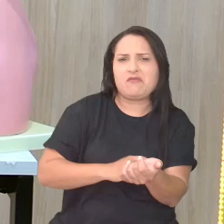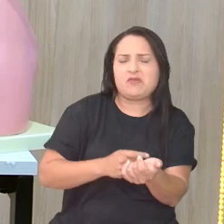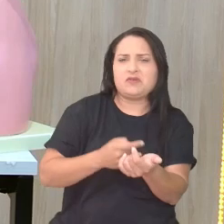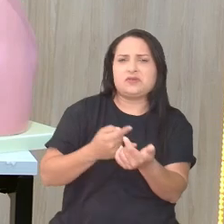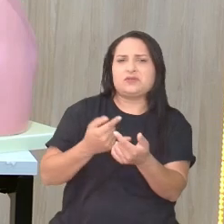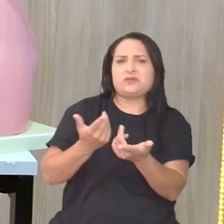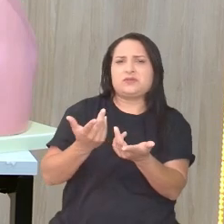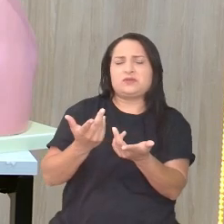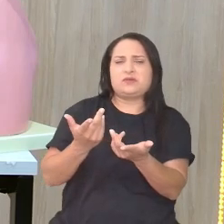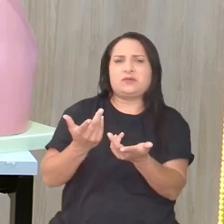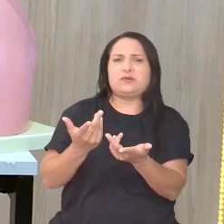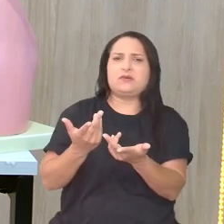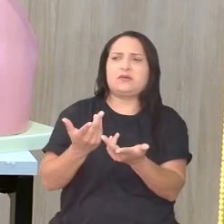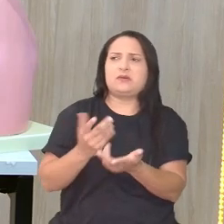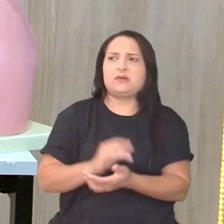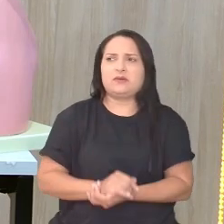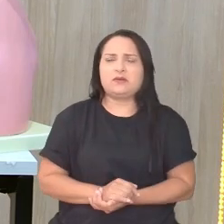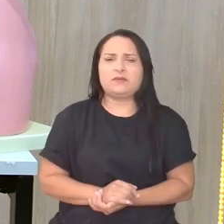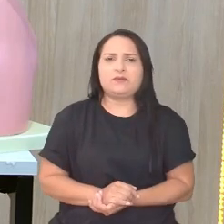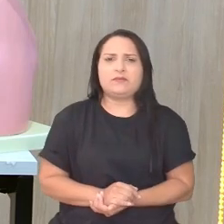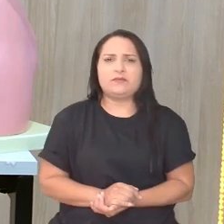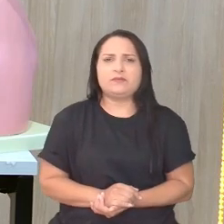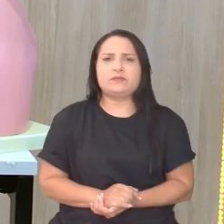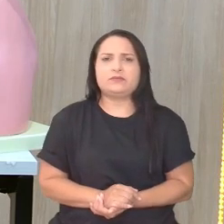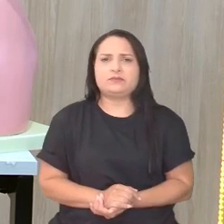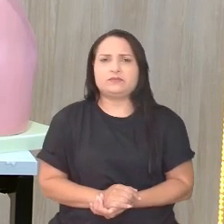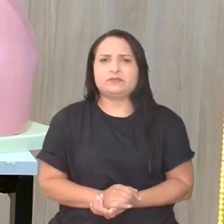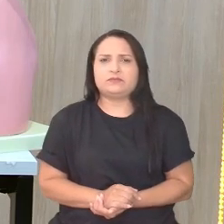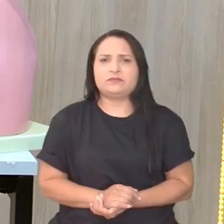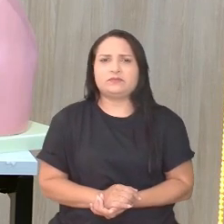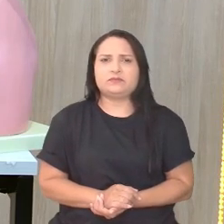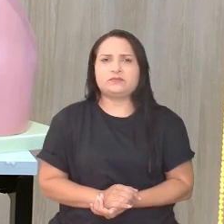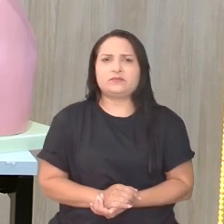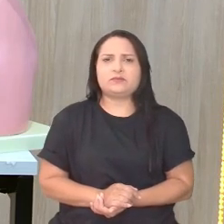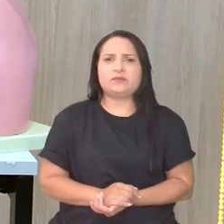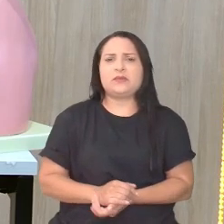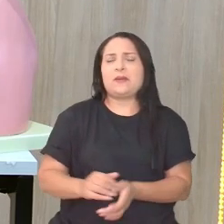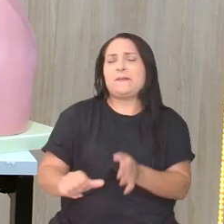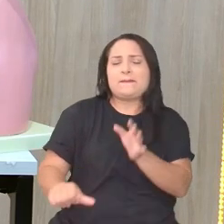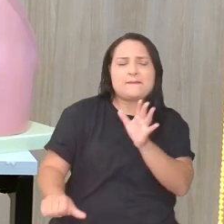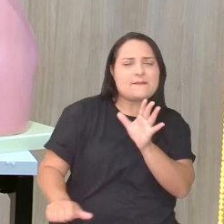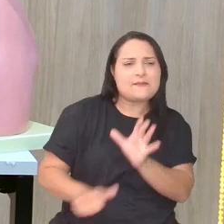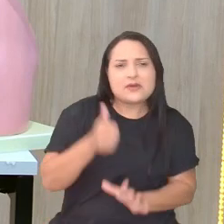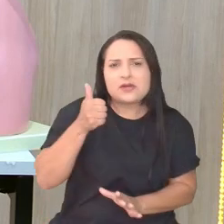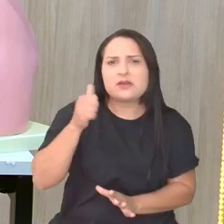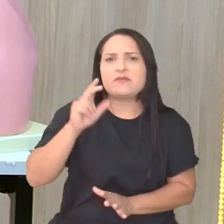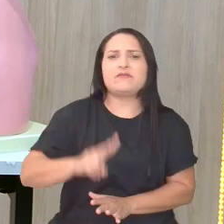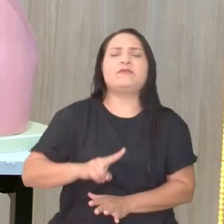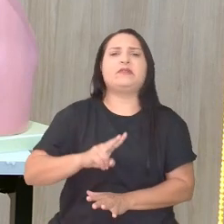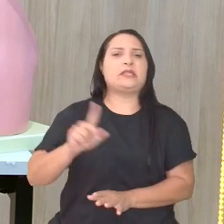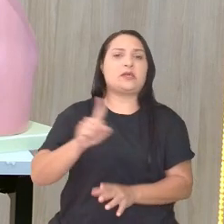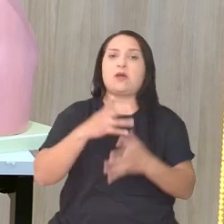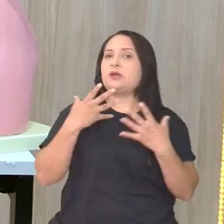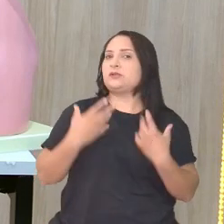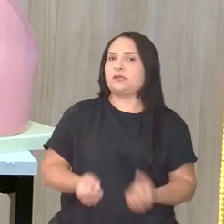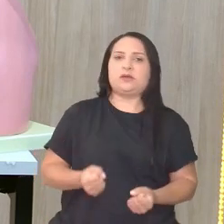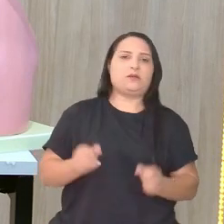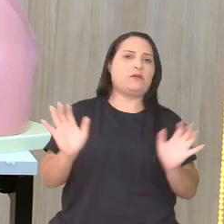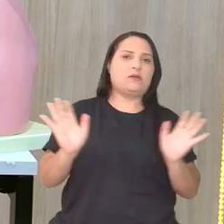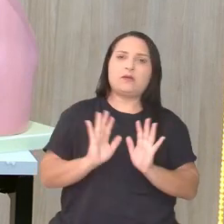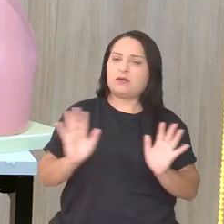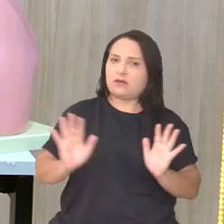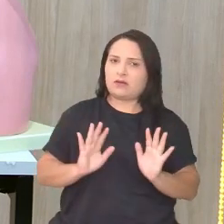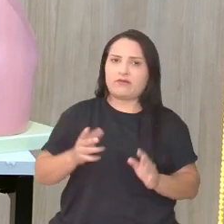estava nervosa. Então, essa questão aí é, no primeiro ato, no primeiro momento, não admitir, não